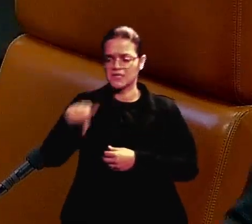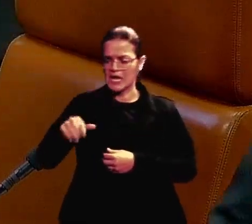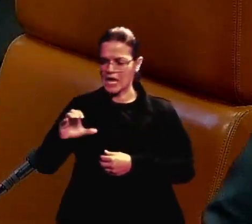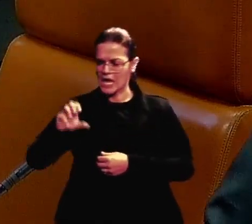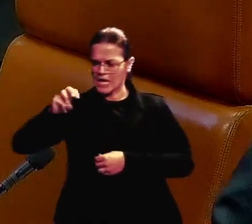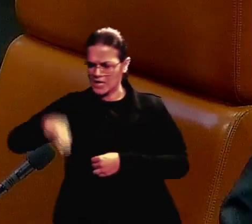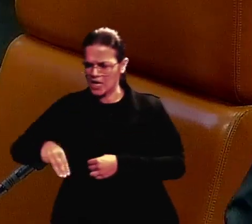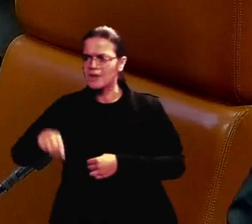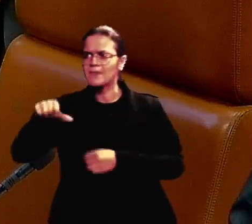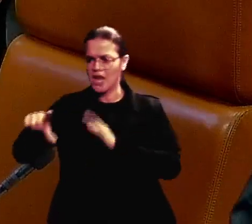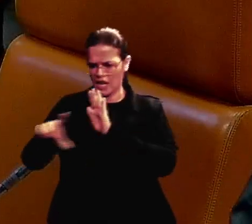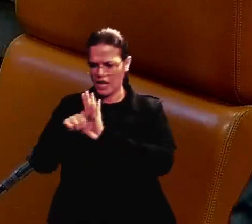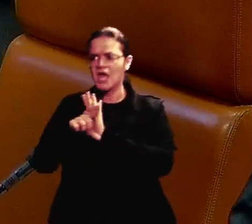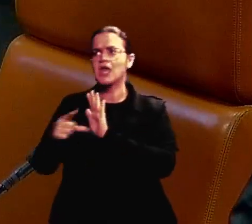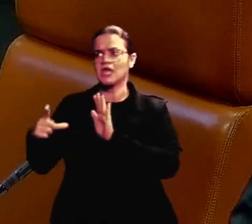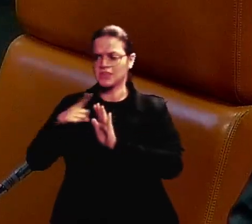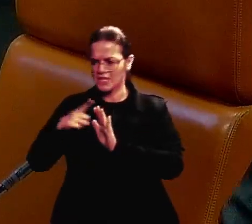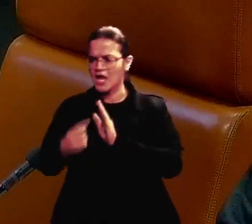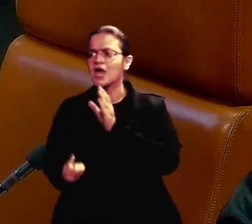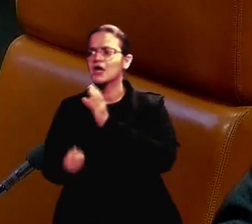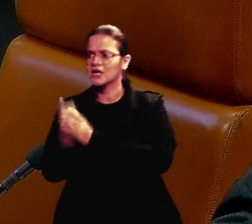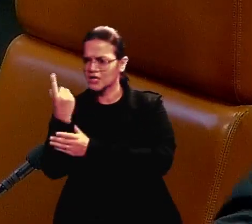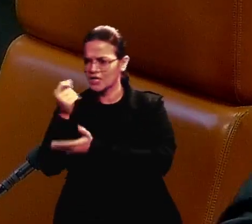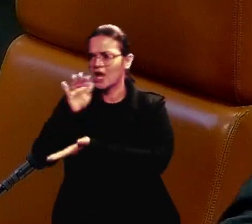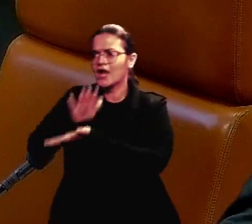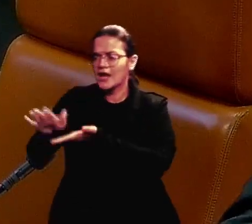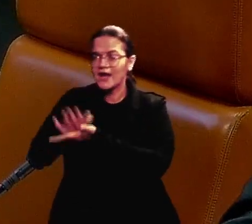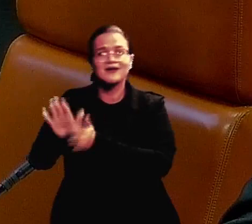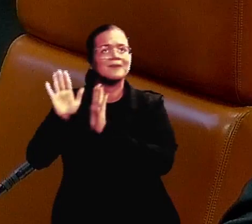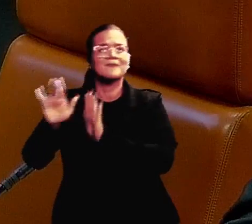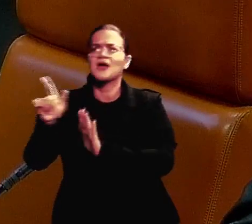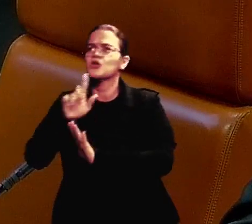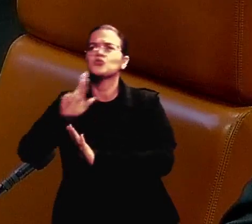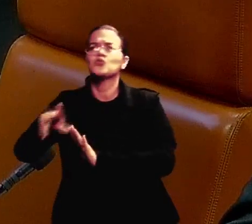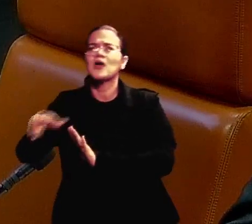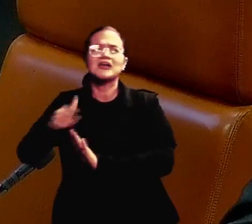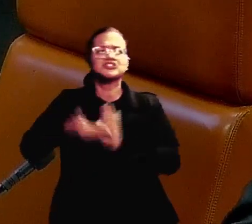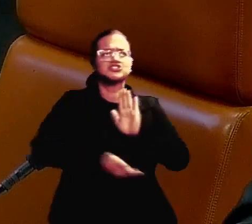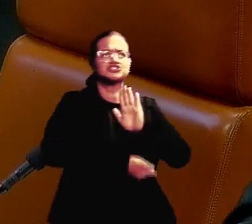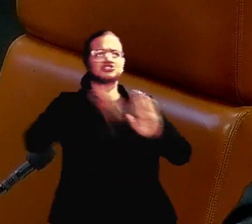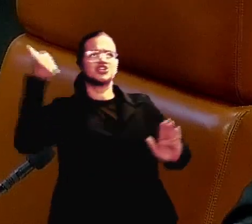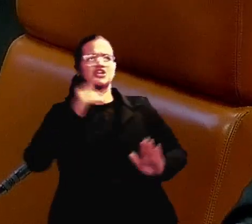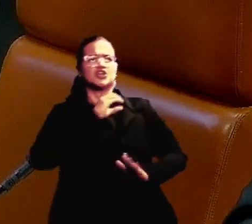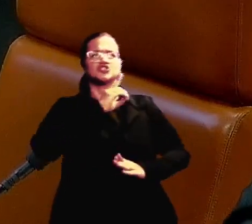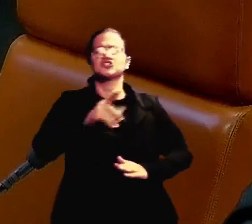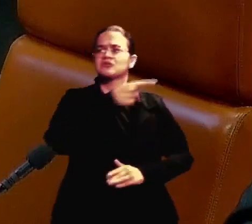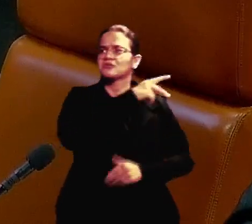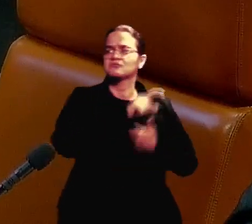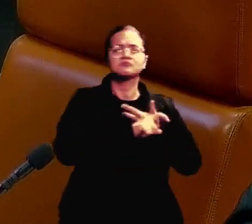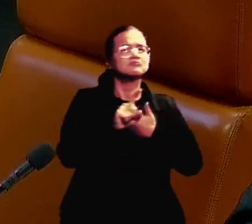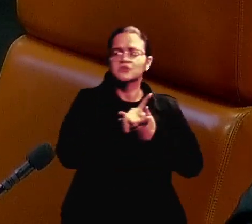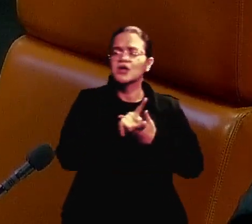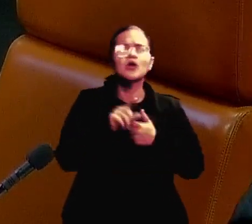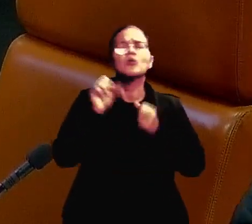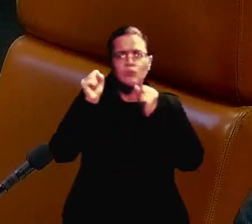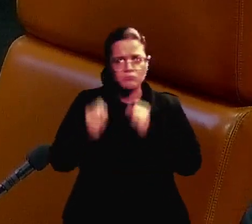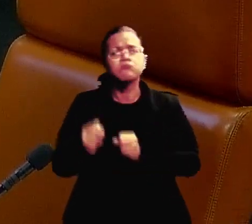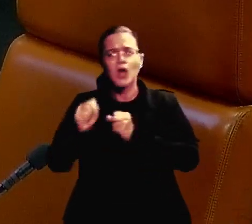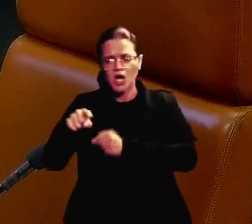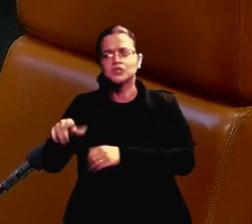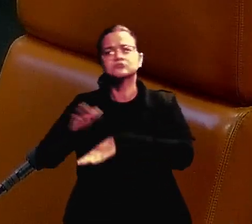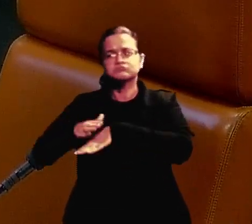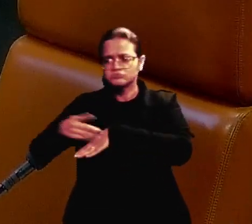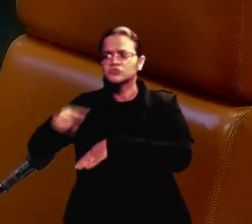crie despesa... Tese. Né? Não, isso aqui é para a administração, não trata da